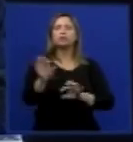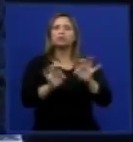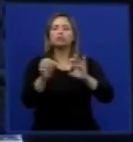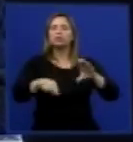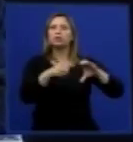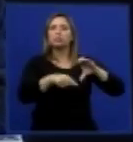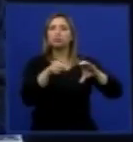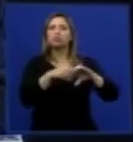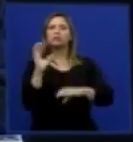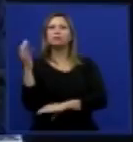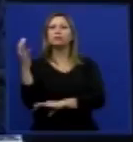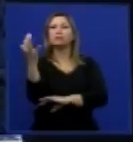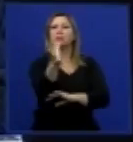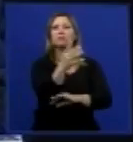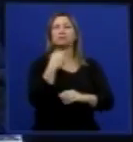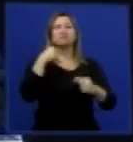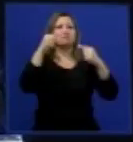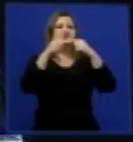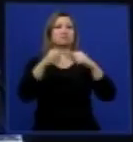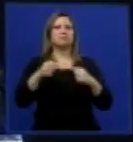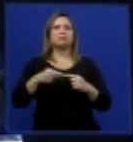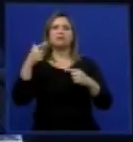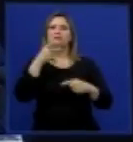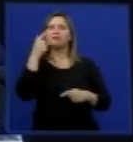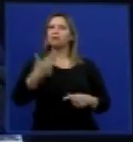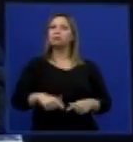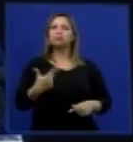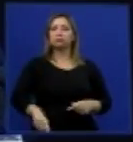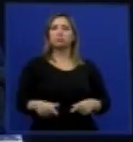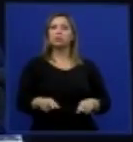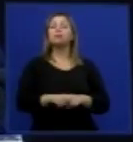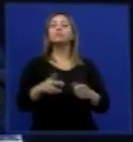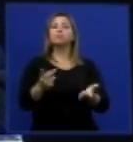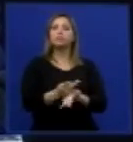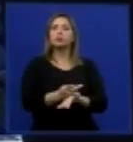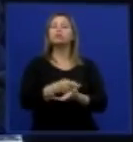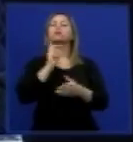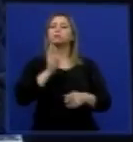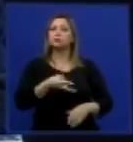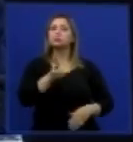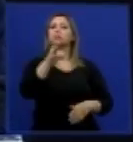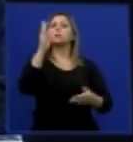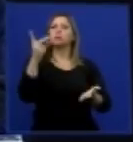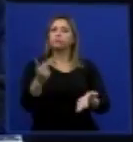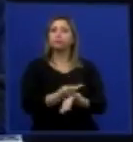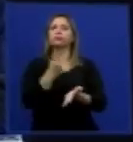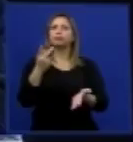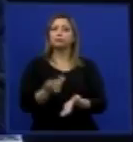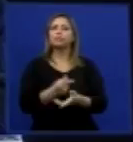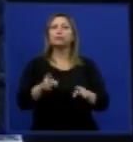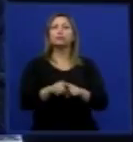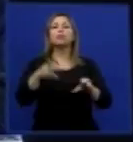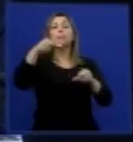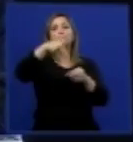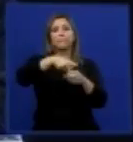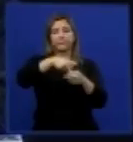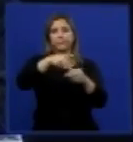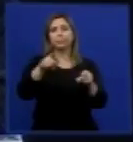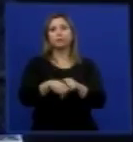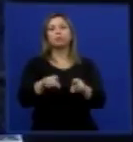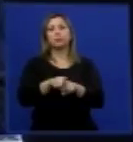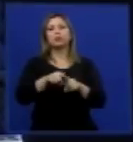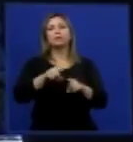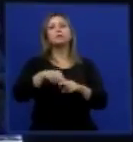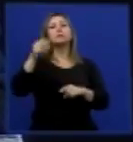inservíveis ambientalmente adequados tal destinação vem sendo realizada majoritariamente na Petrobras usina de